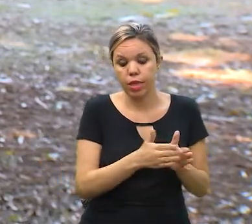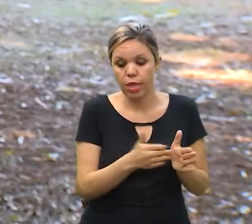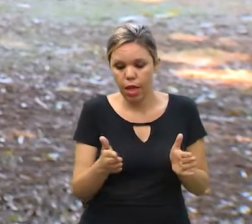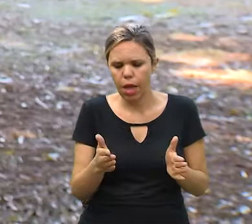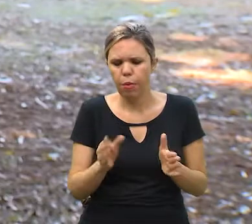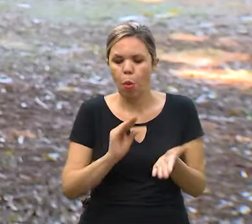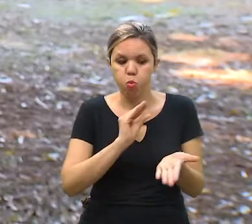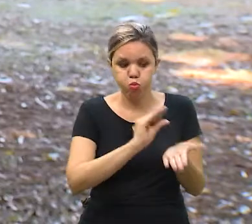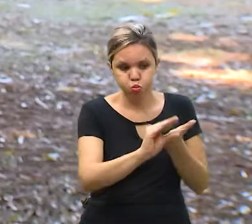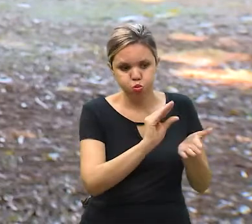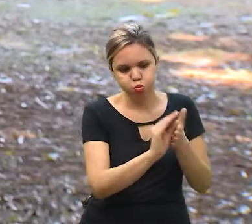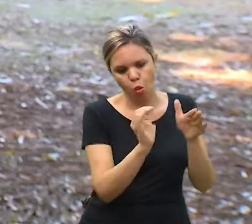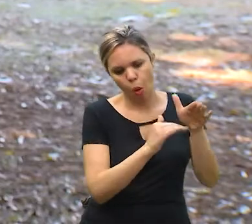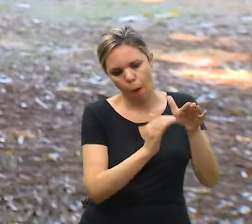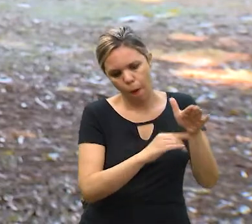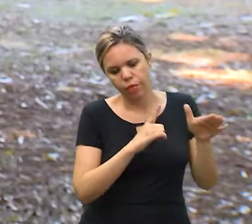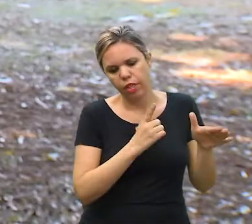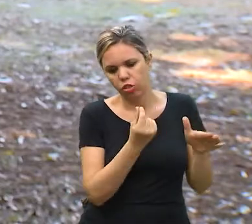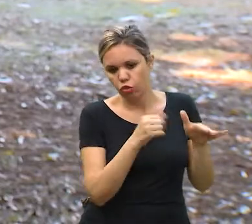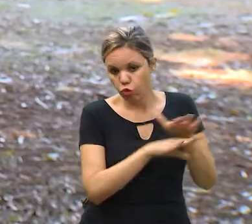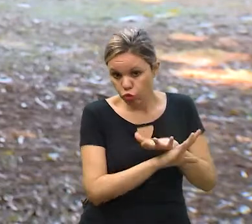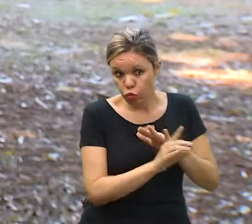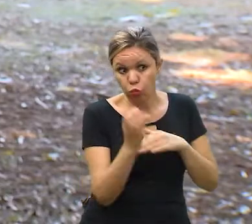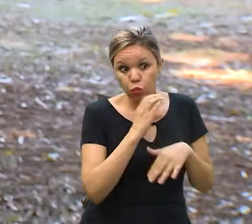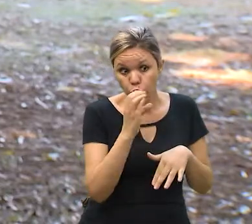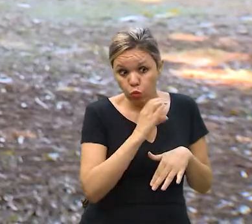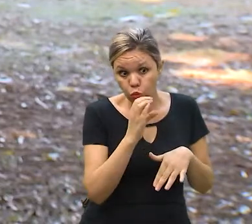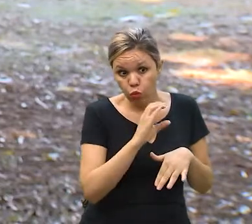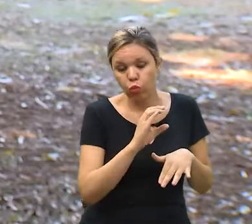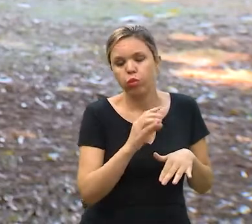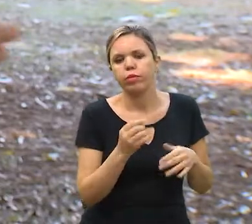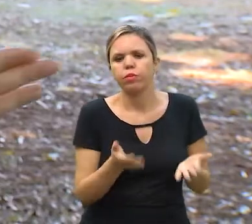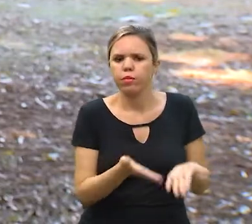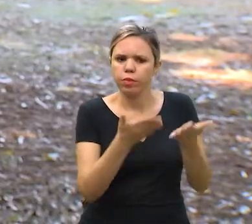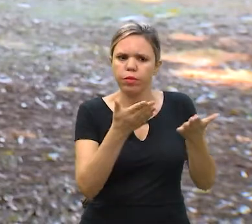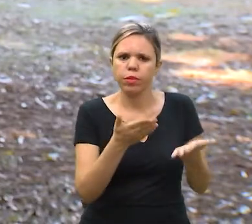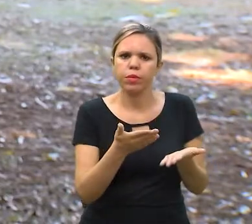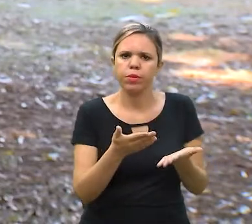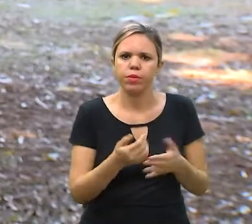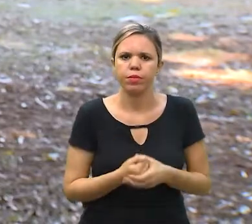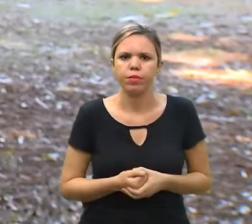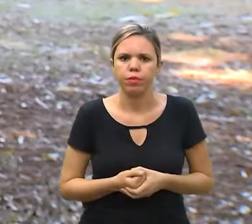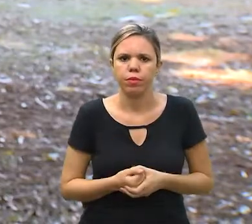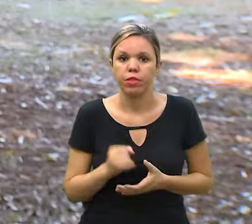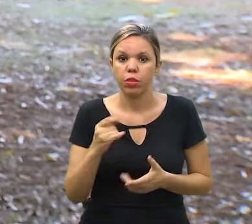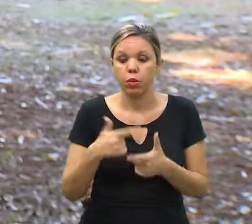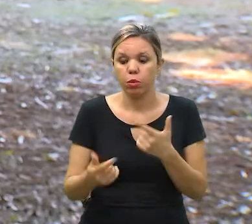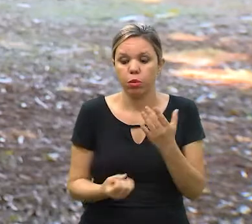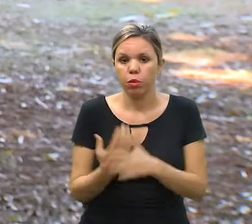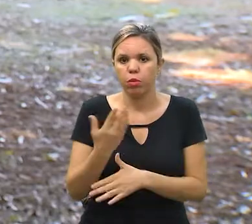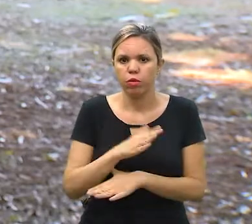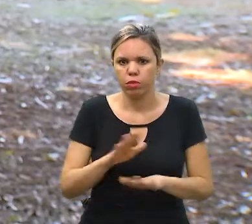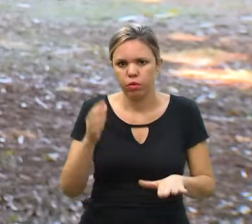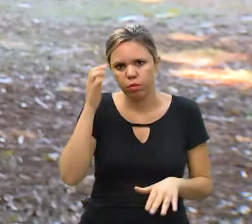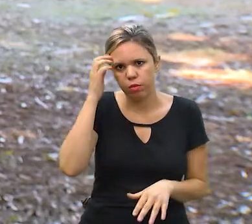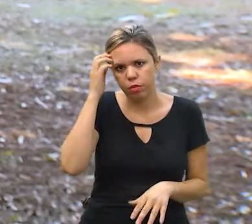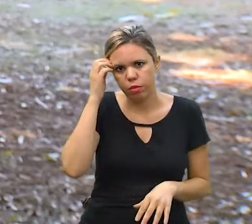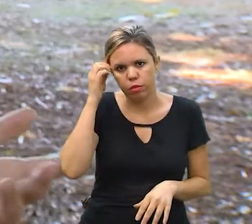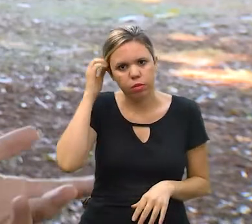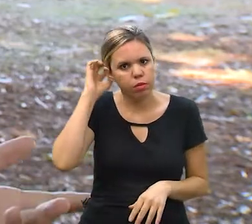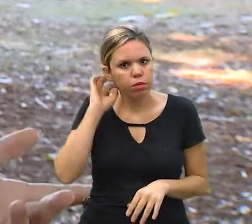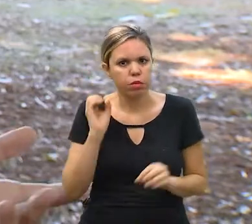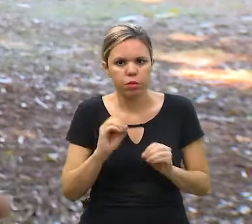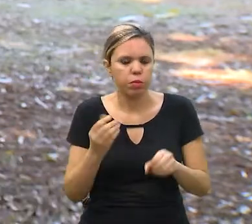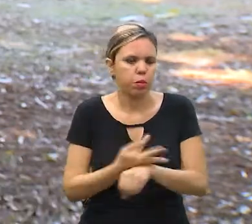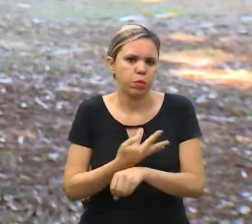realmente investir e poder ter essa reserva financeira, cultivar essa reserva financeira, para justamente diante de imprevistos como esse, você não passar